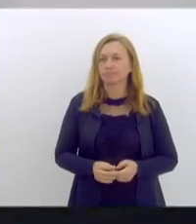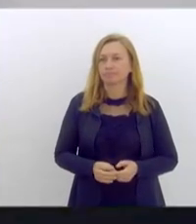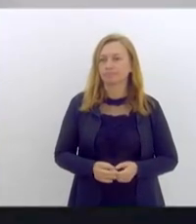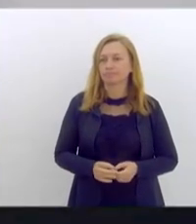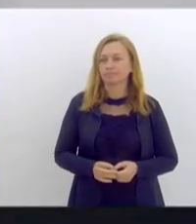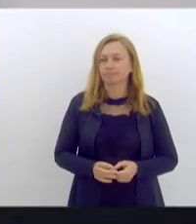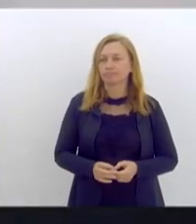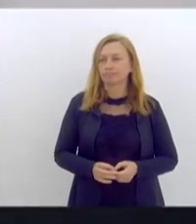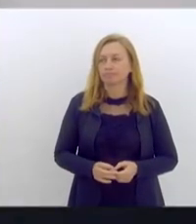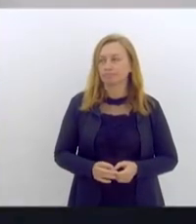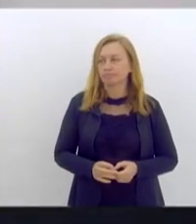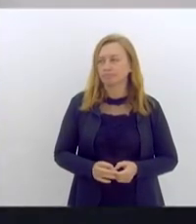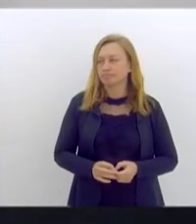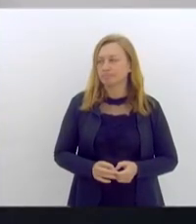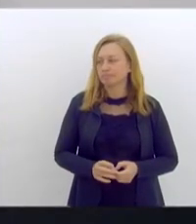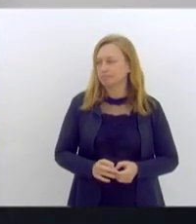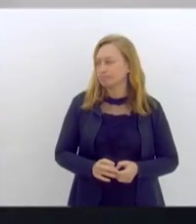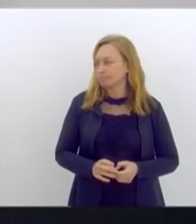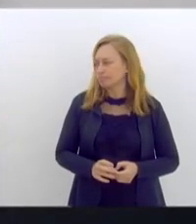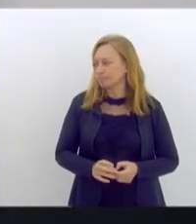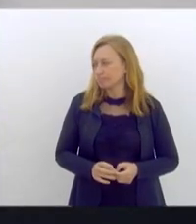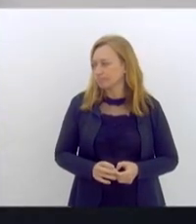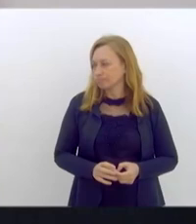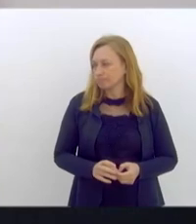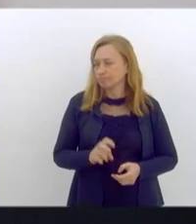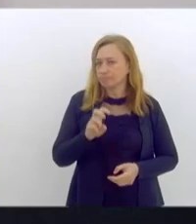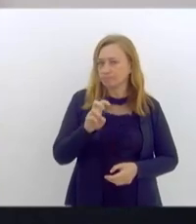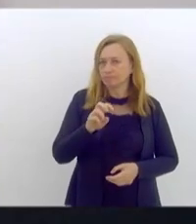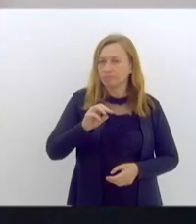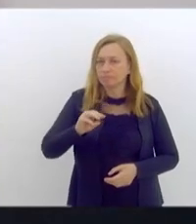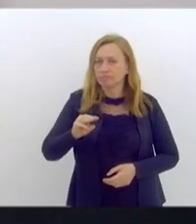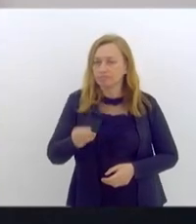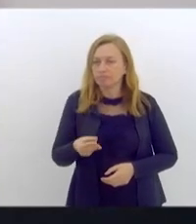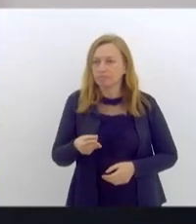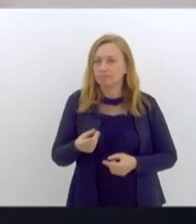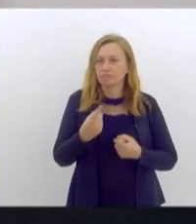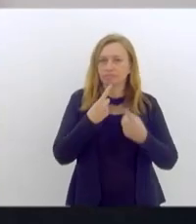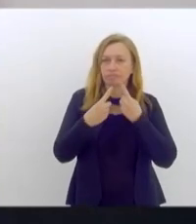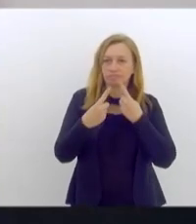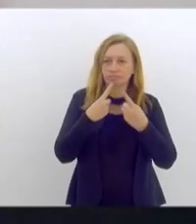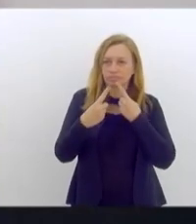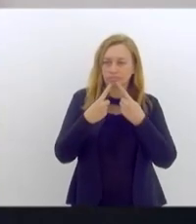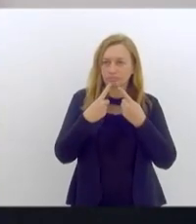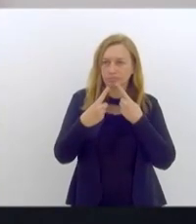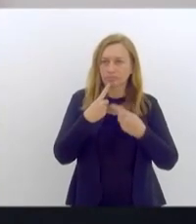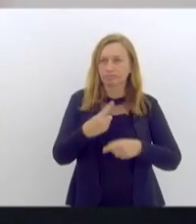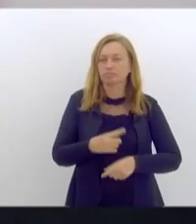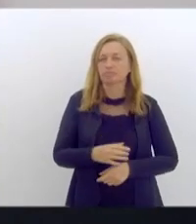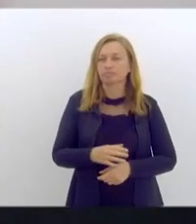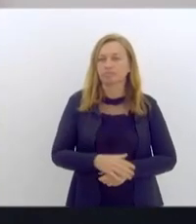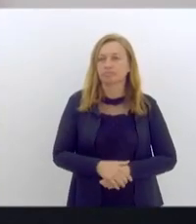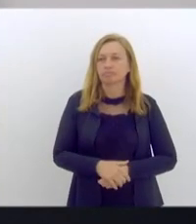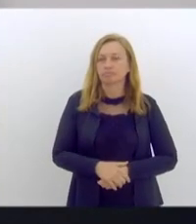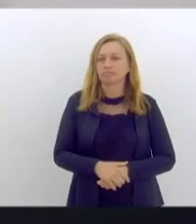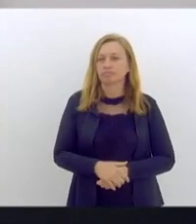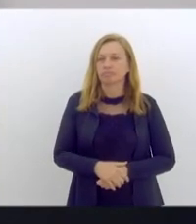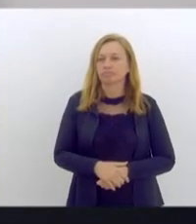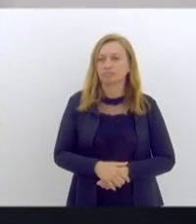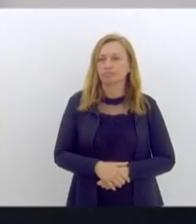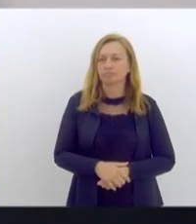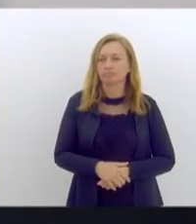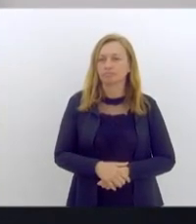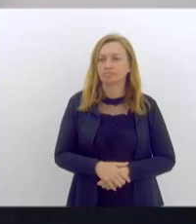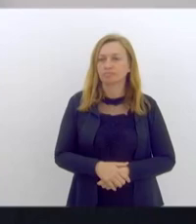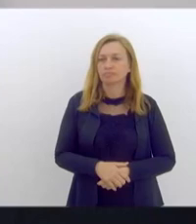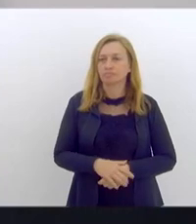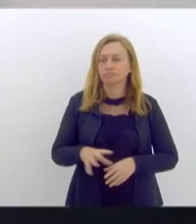que é 5 milhões discutimos aos exaustivamente ela tem que